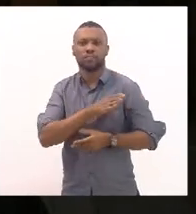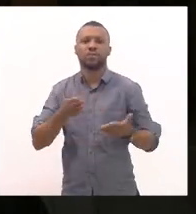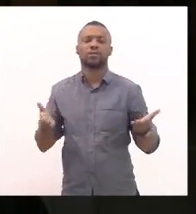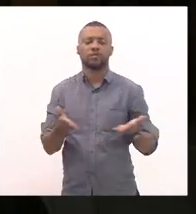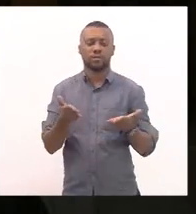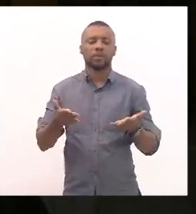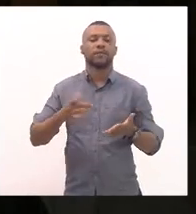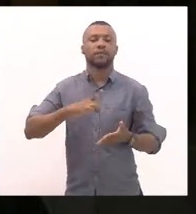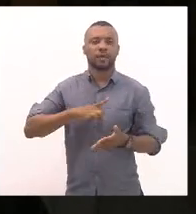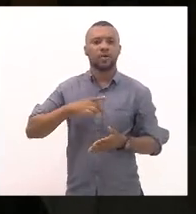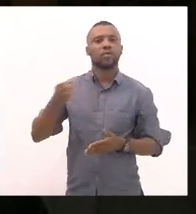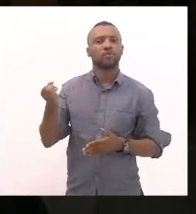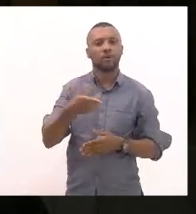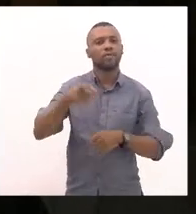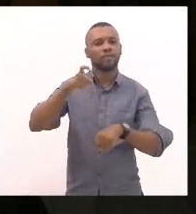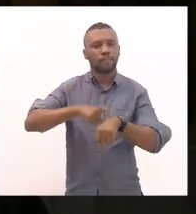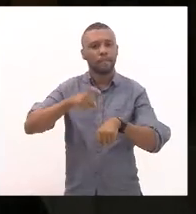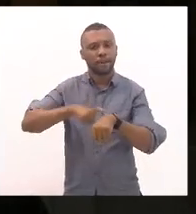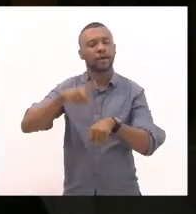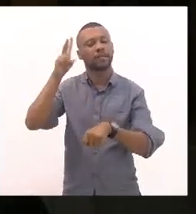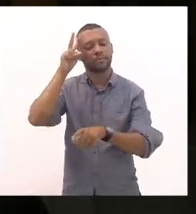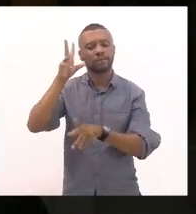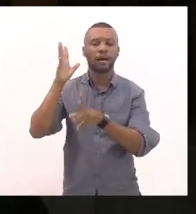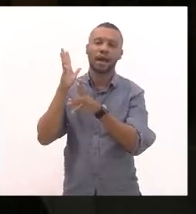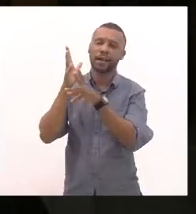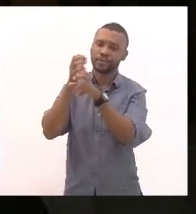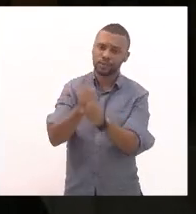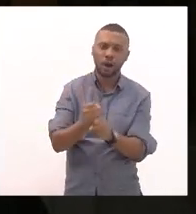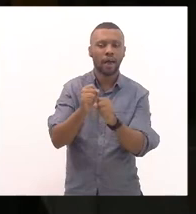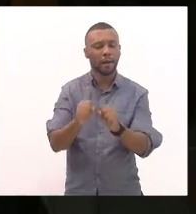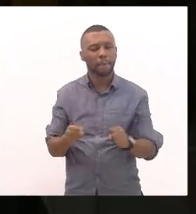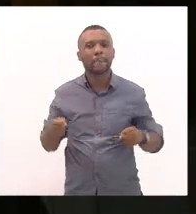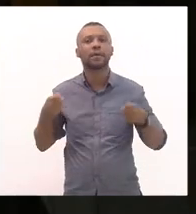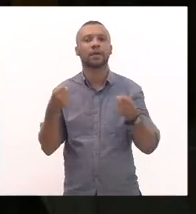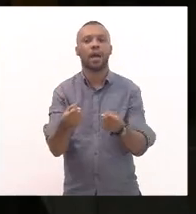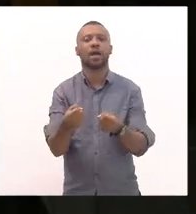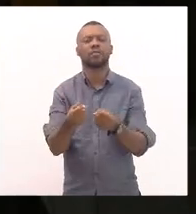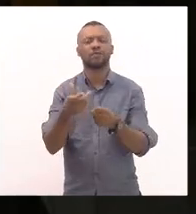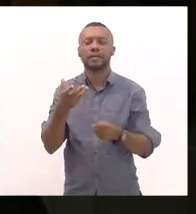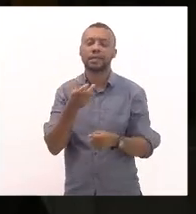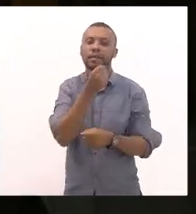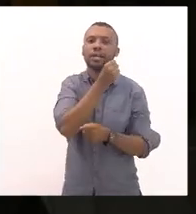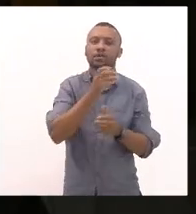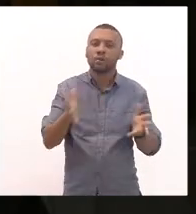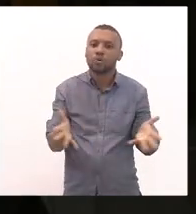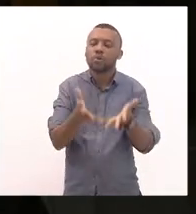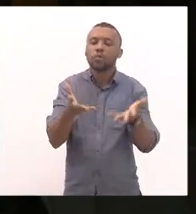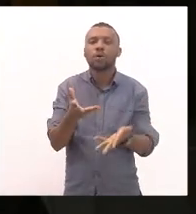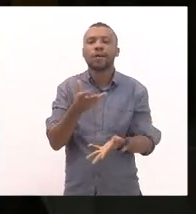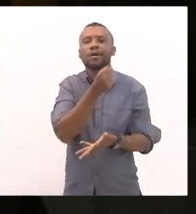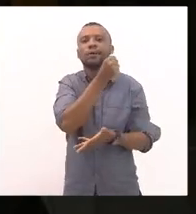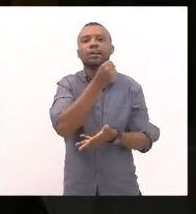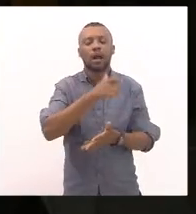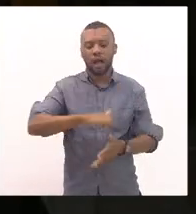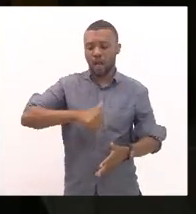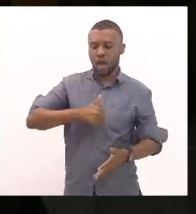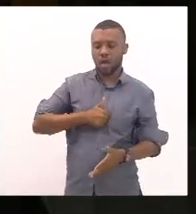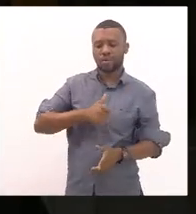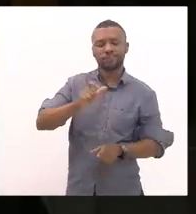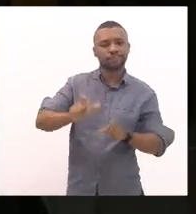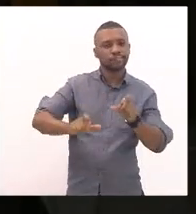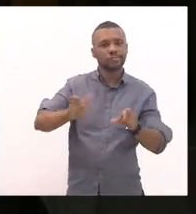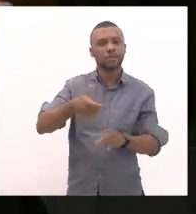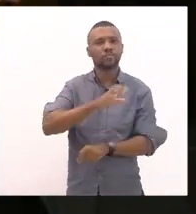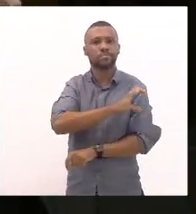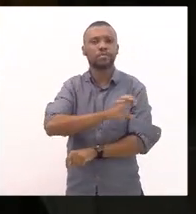e viva Uma Nova História a todos empenhados e resgatar a auto-estima do cidadão Campista que